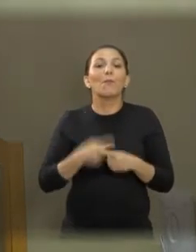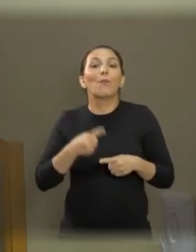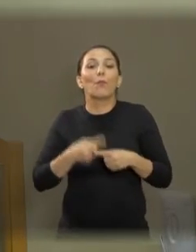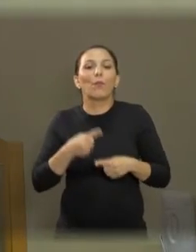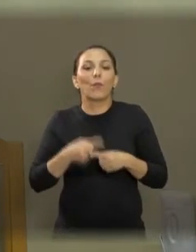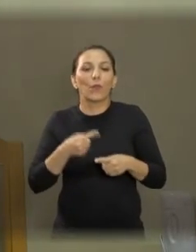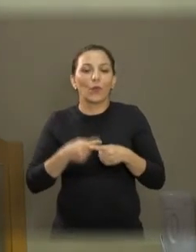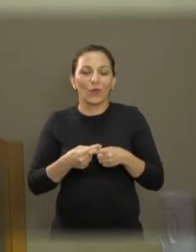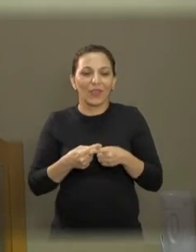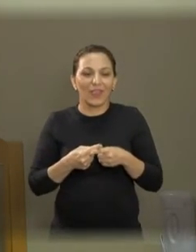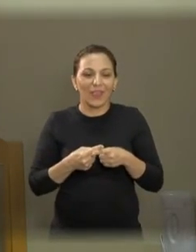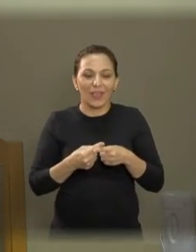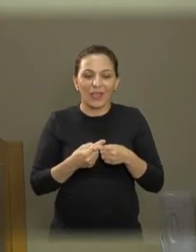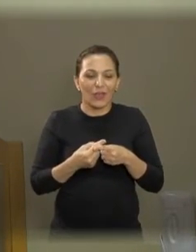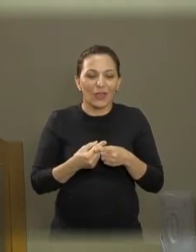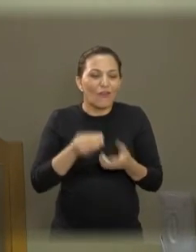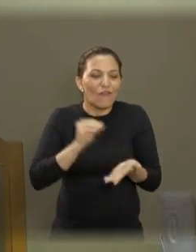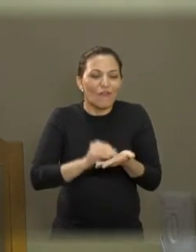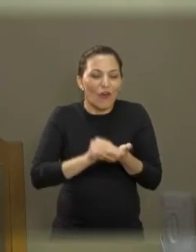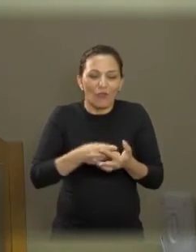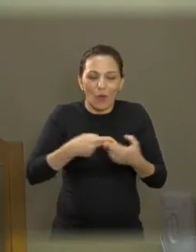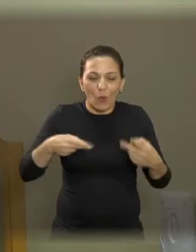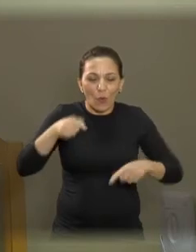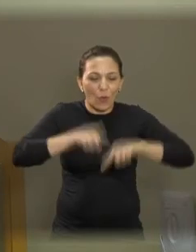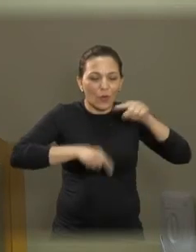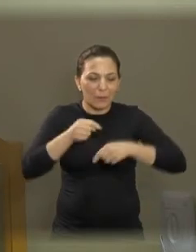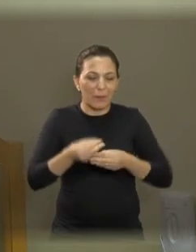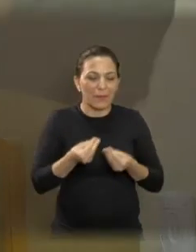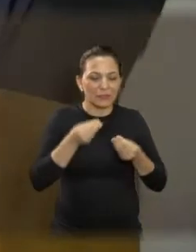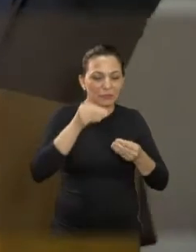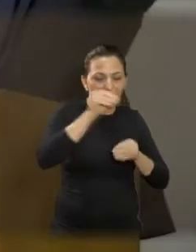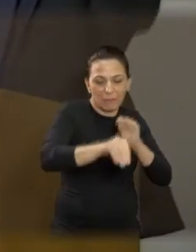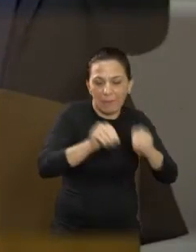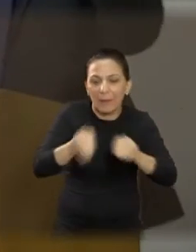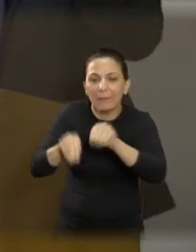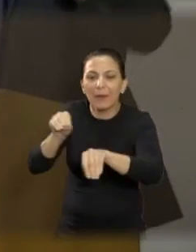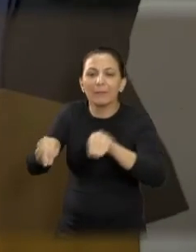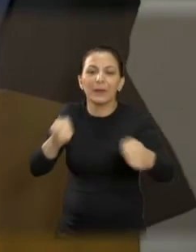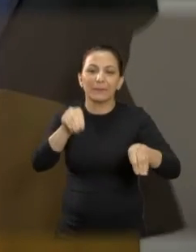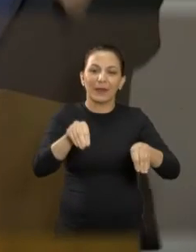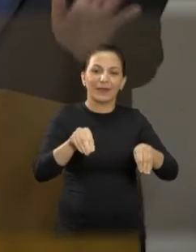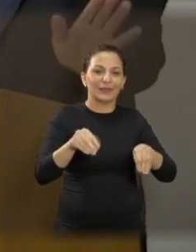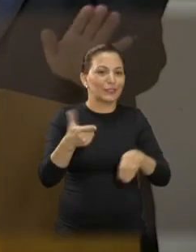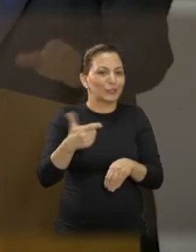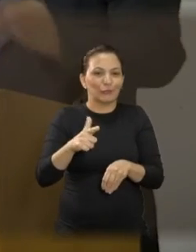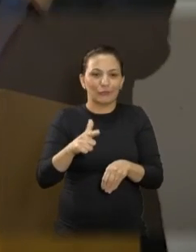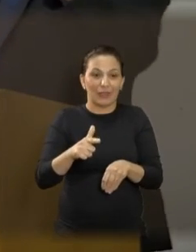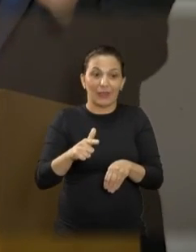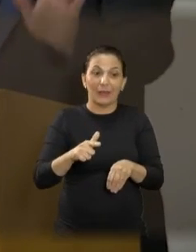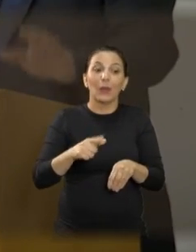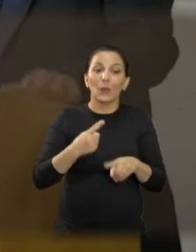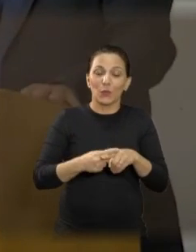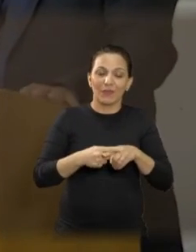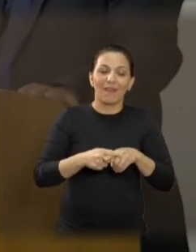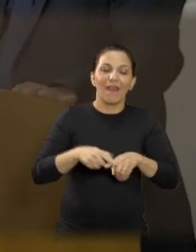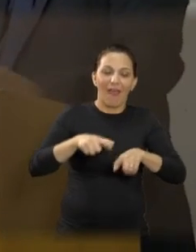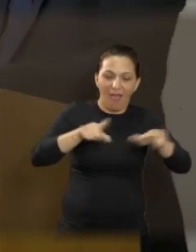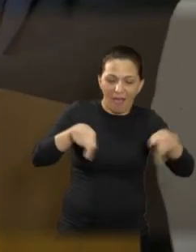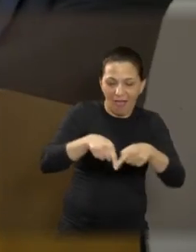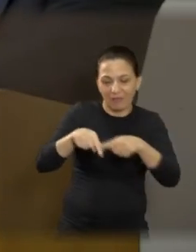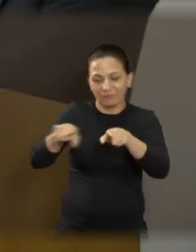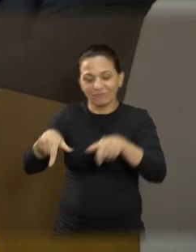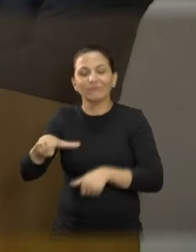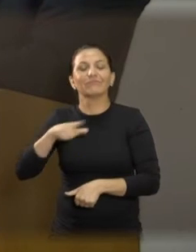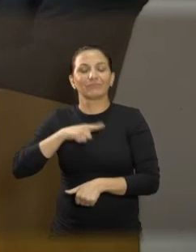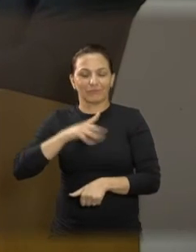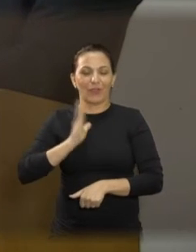outra história e nem vamos discutir isso agora aqui. Isso é bobagem, vamos deixar isso para lá,